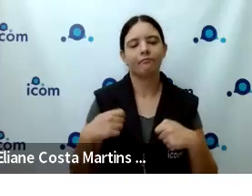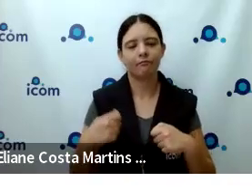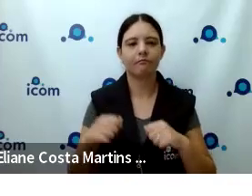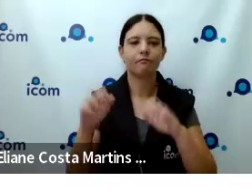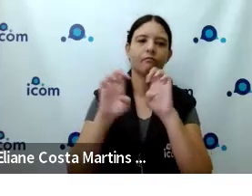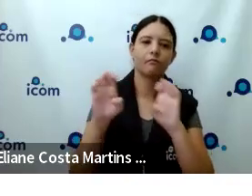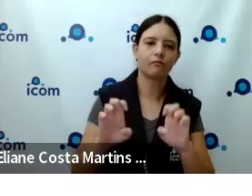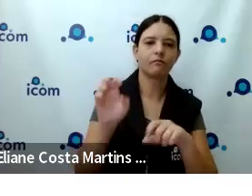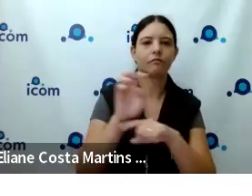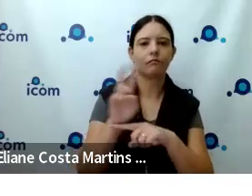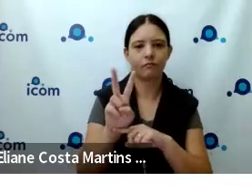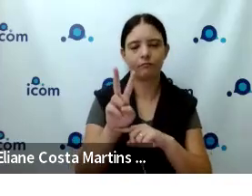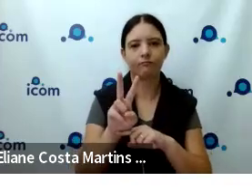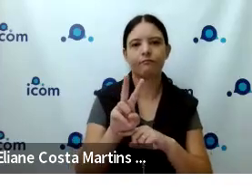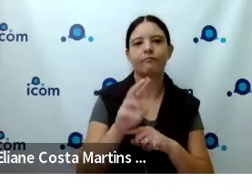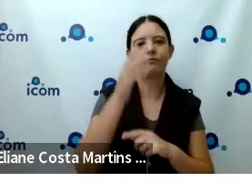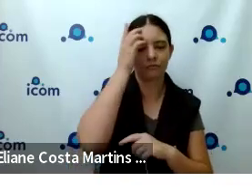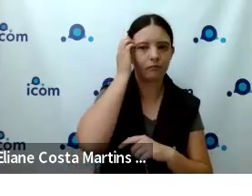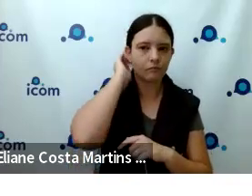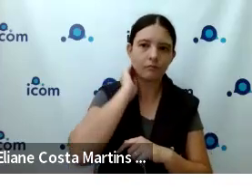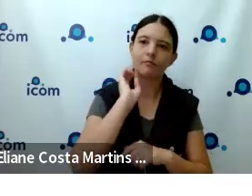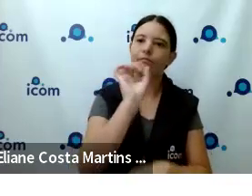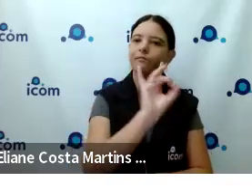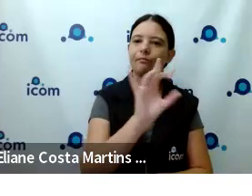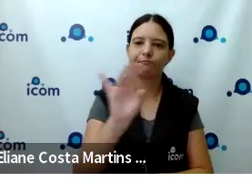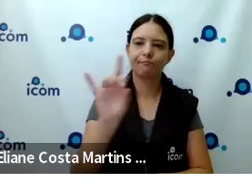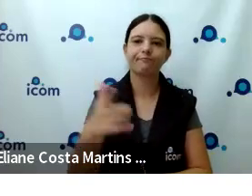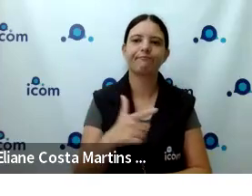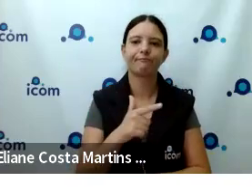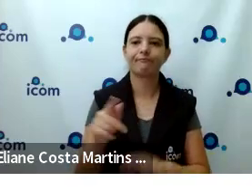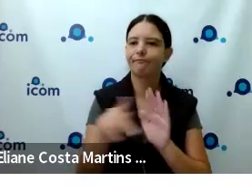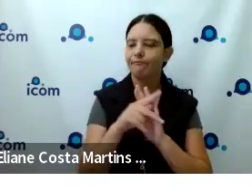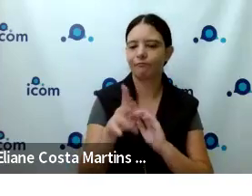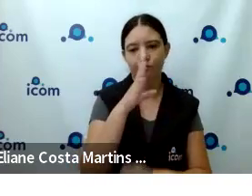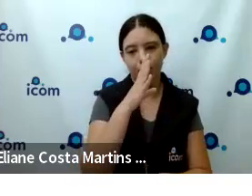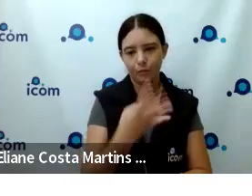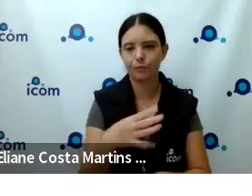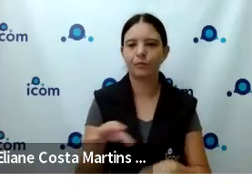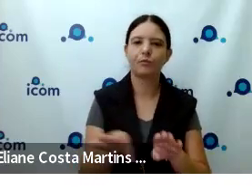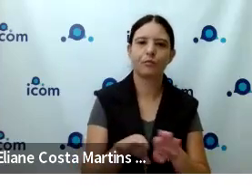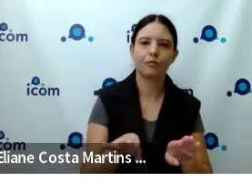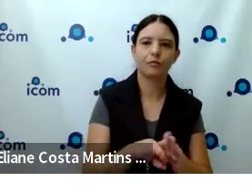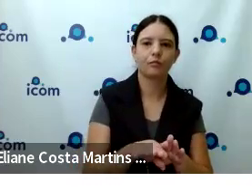de fiscalização, cada ente tem a sua estrutura de fiscalização e de julgamento, ou seja,